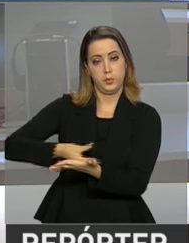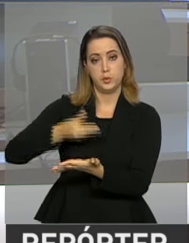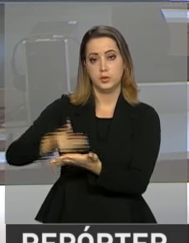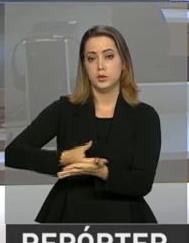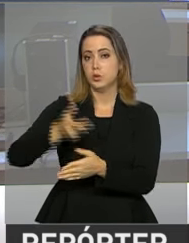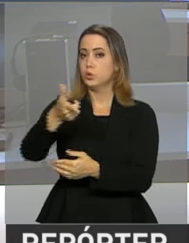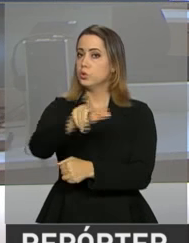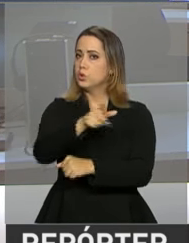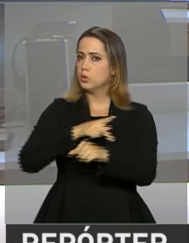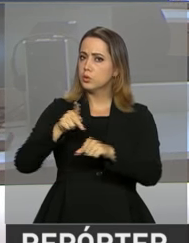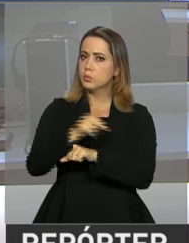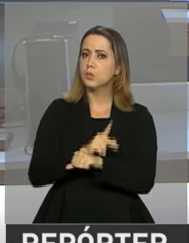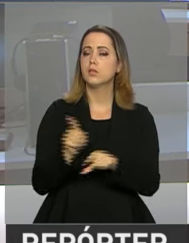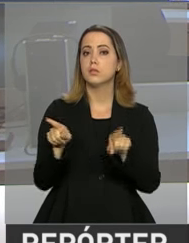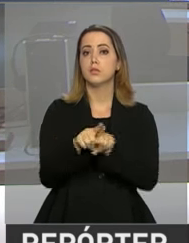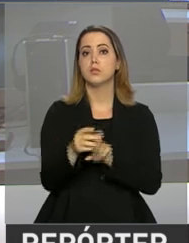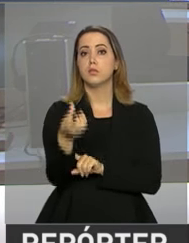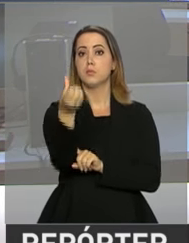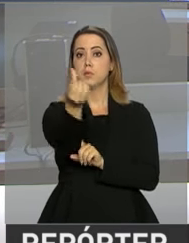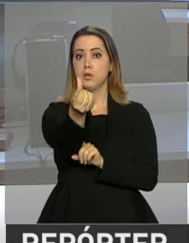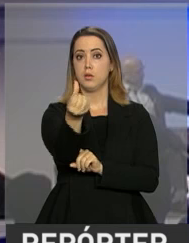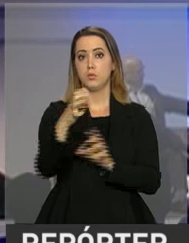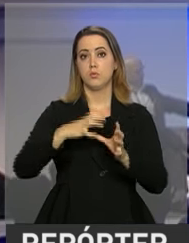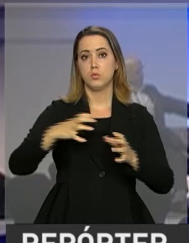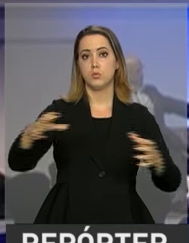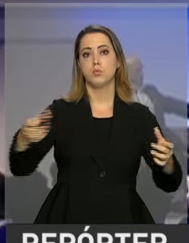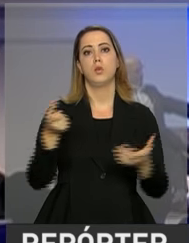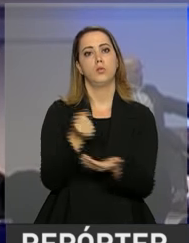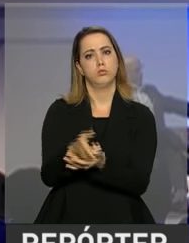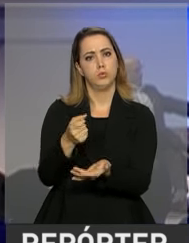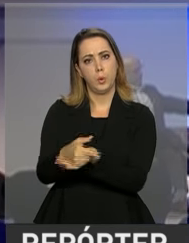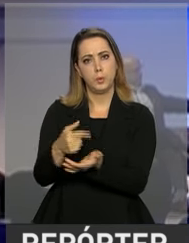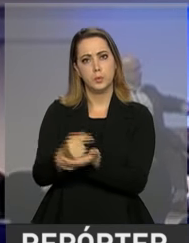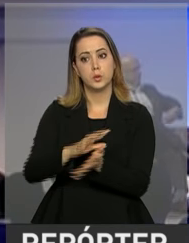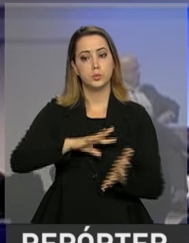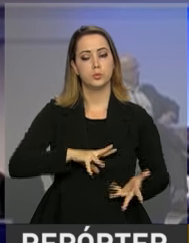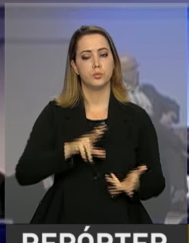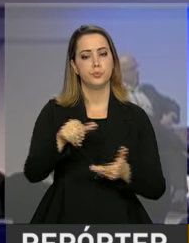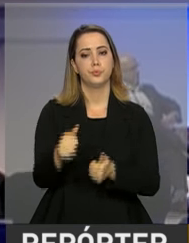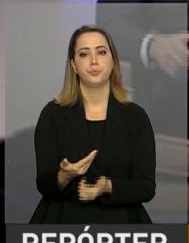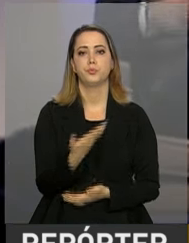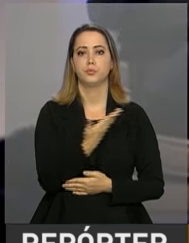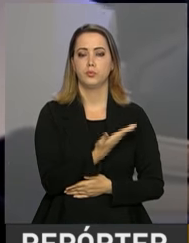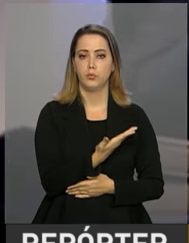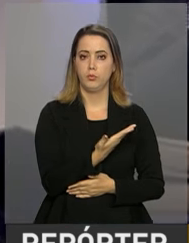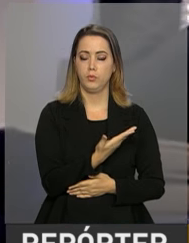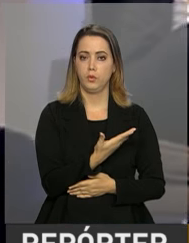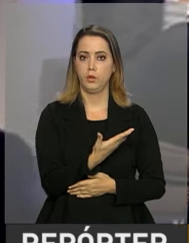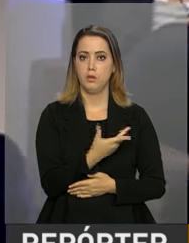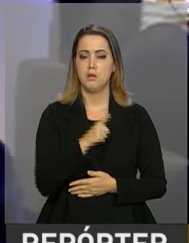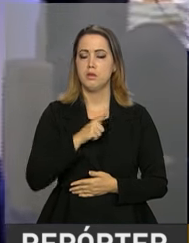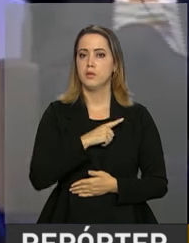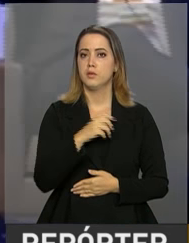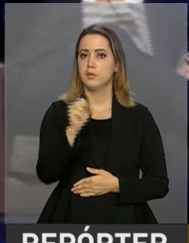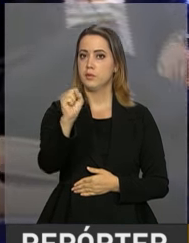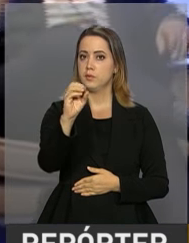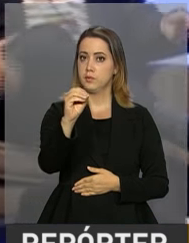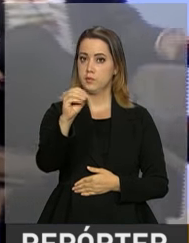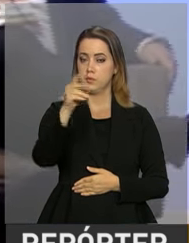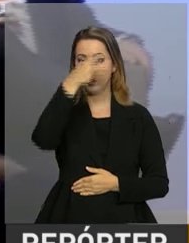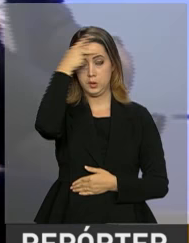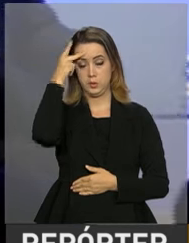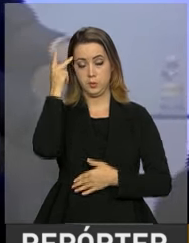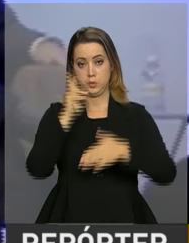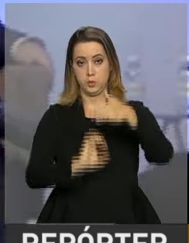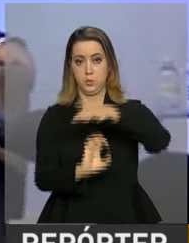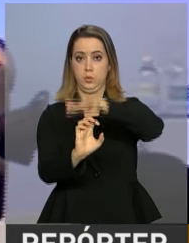é o sexto maior mercado consumidor do mundo. A conferência reuniu 800 investidores da América Latina, América